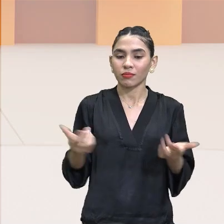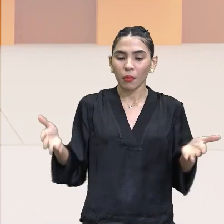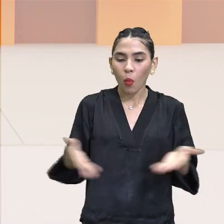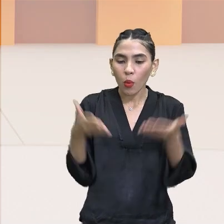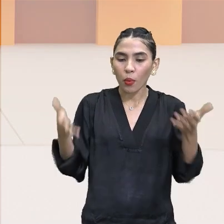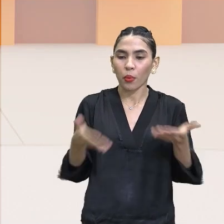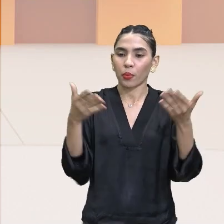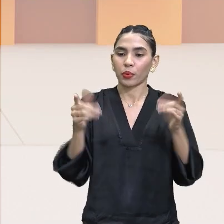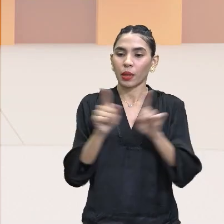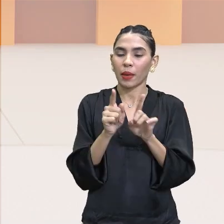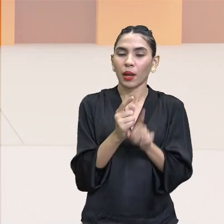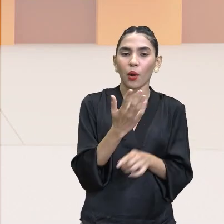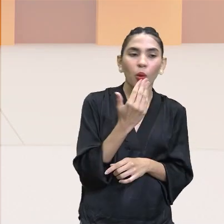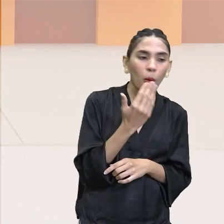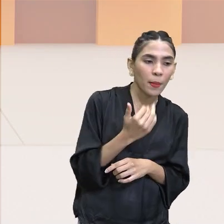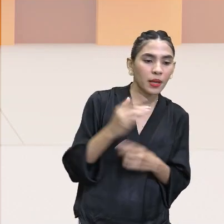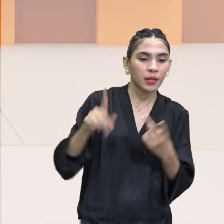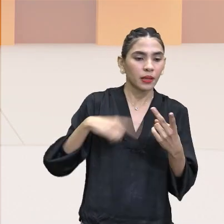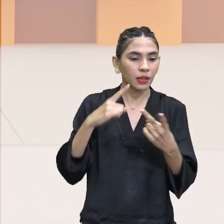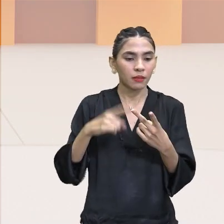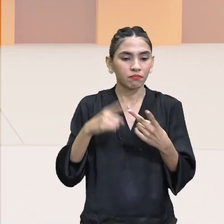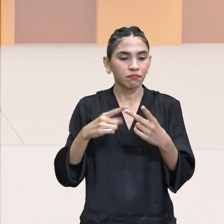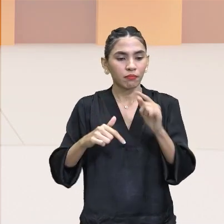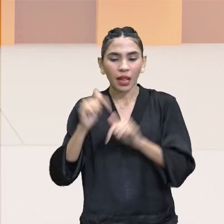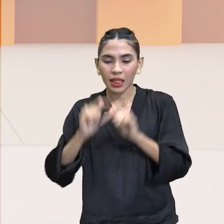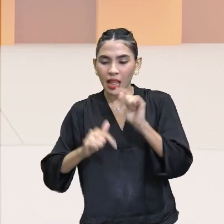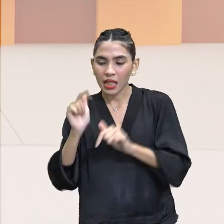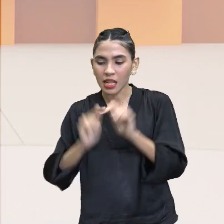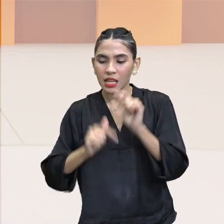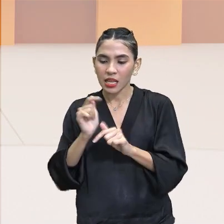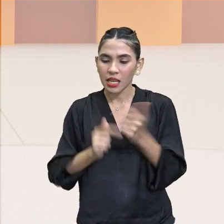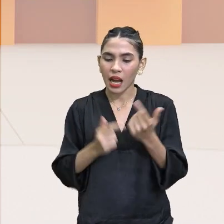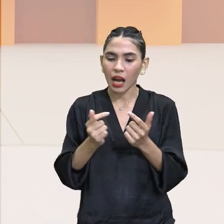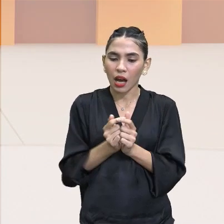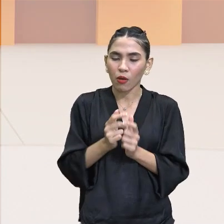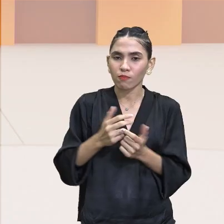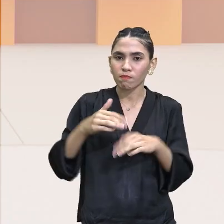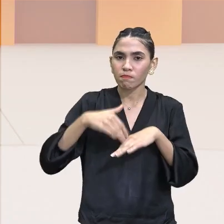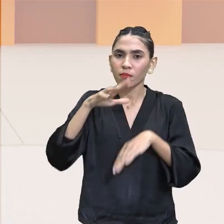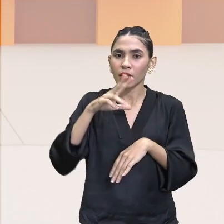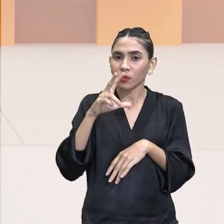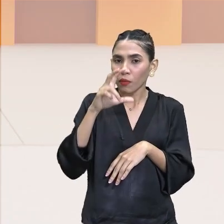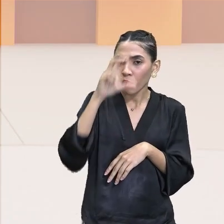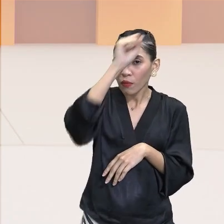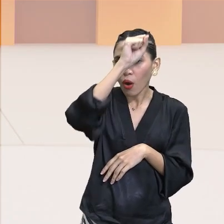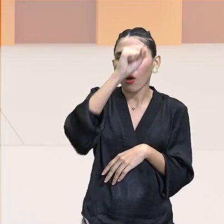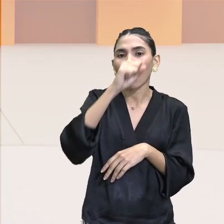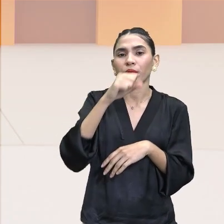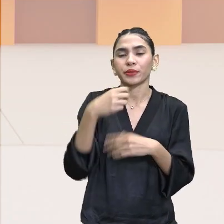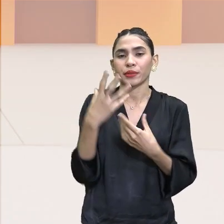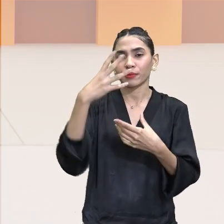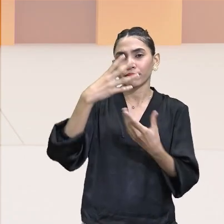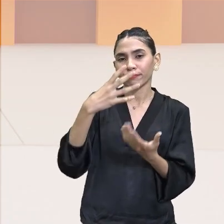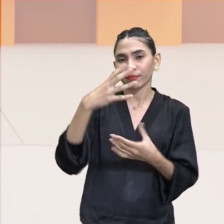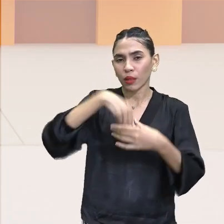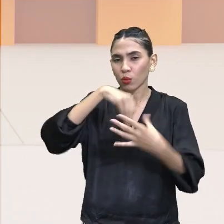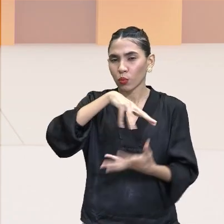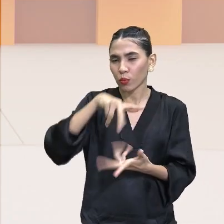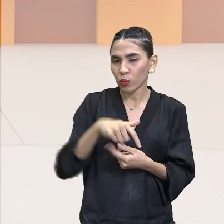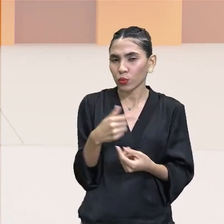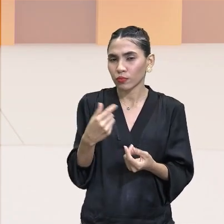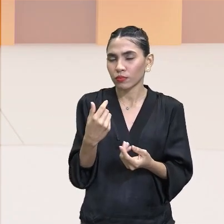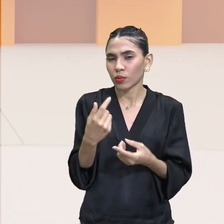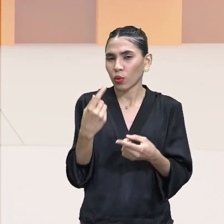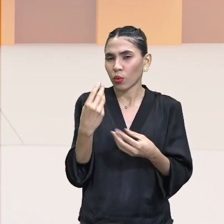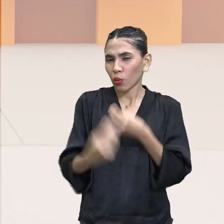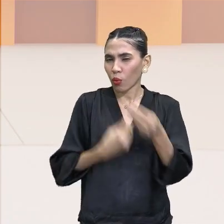produção de comida, de produtos está chegando cada vez de maneira mais intensa no mundo todo? Como é que isso aí ainda